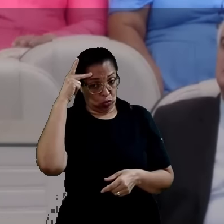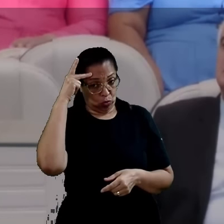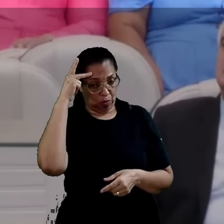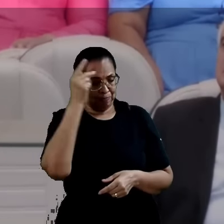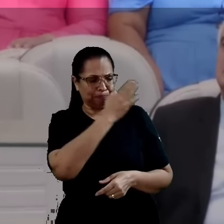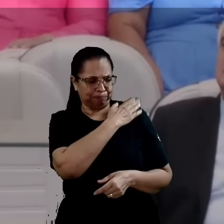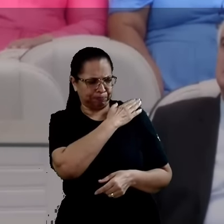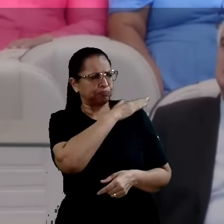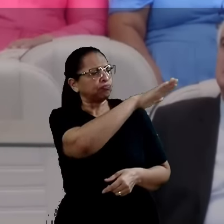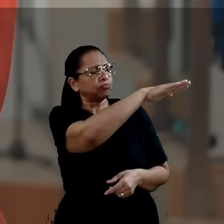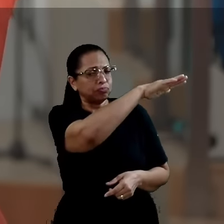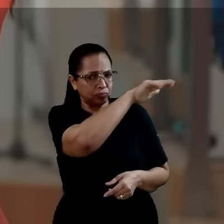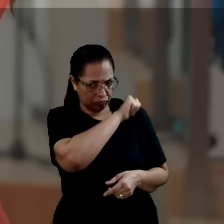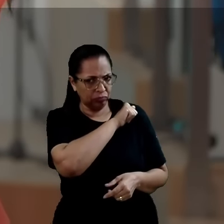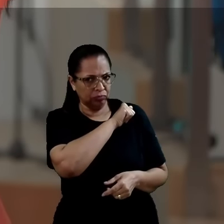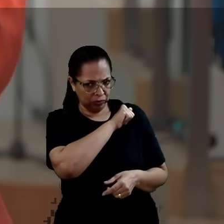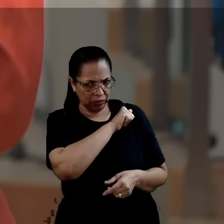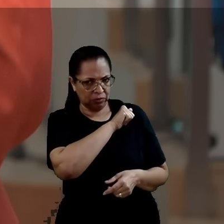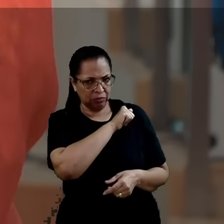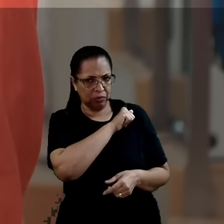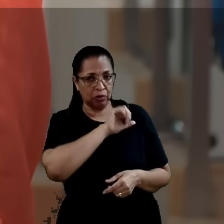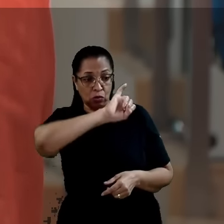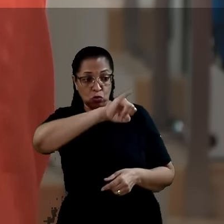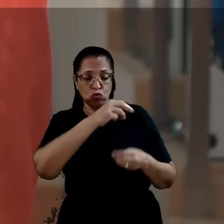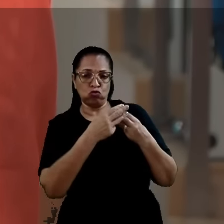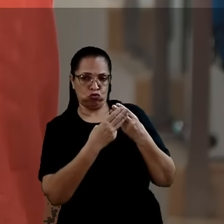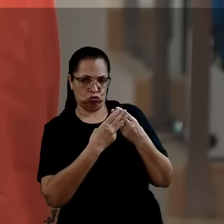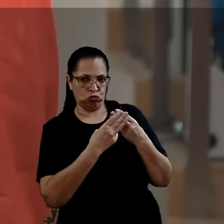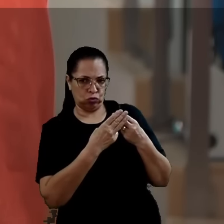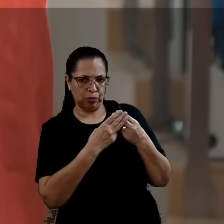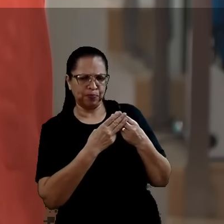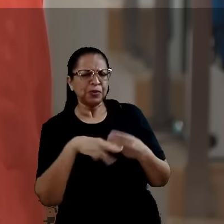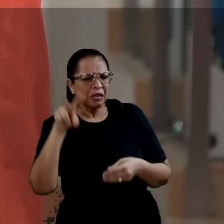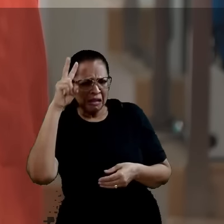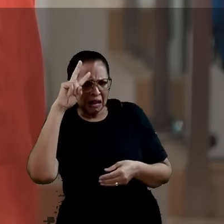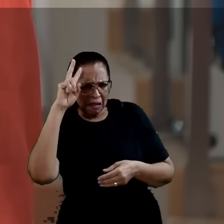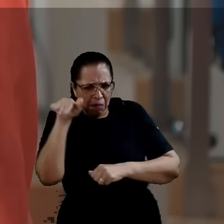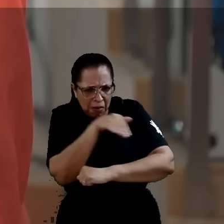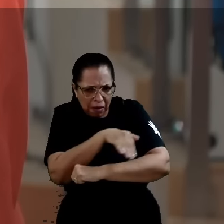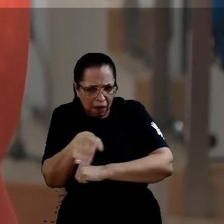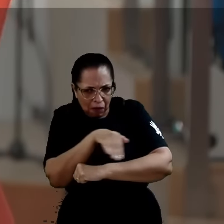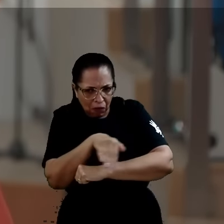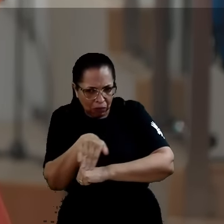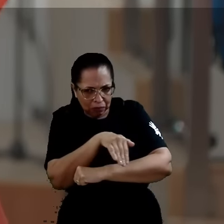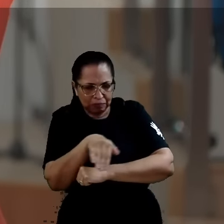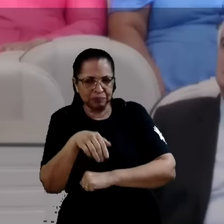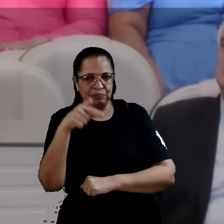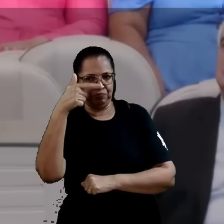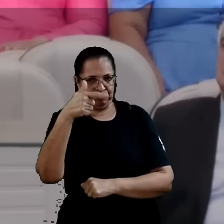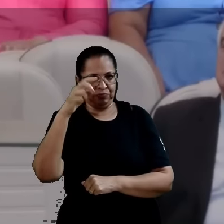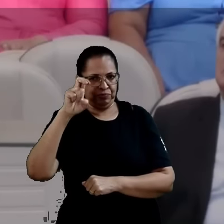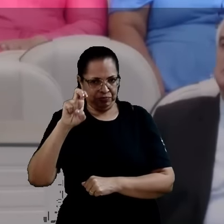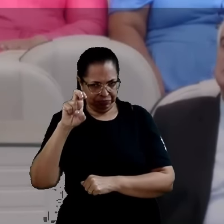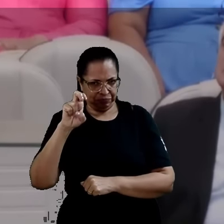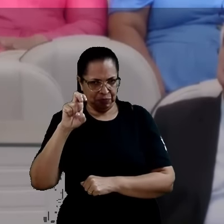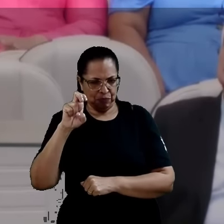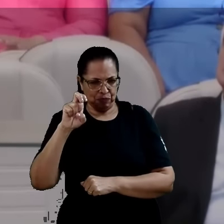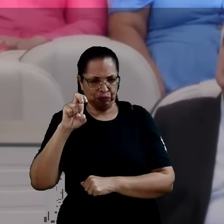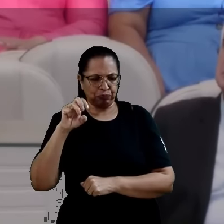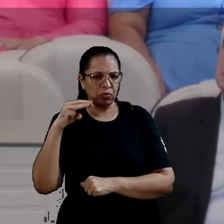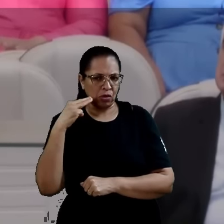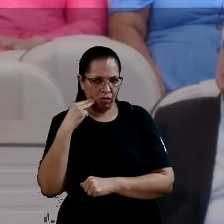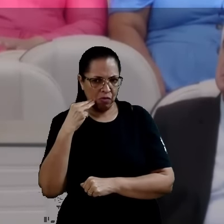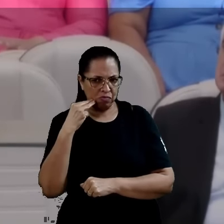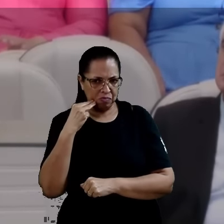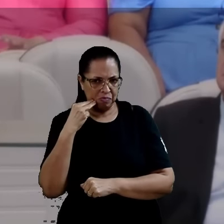comeci rico da região da Rua 25 de Março e ele foi até até esse homem disse o que ele